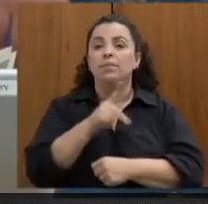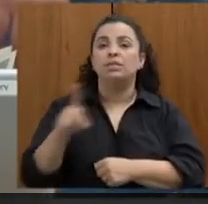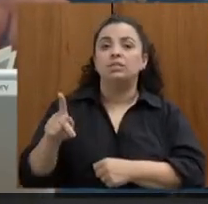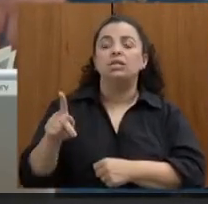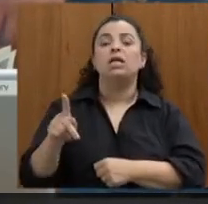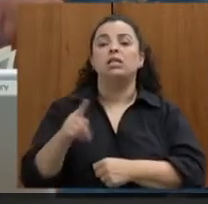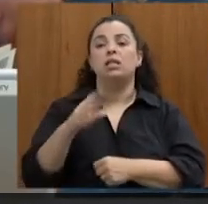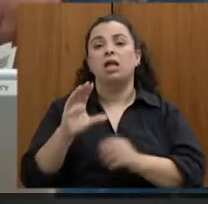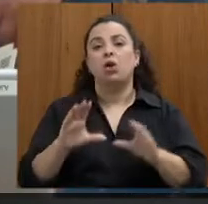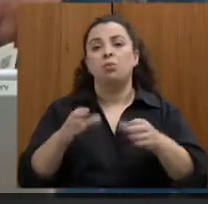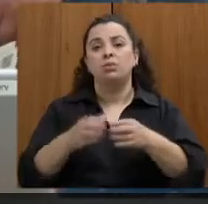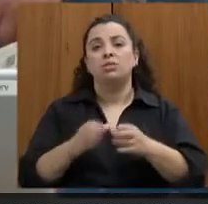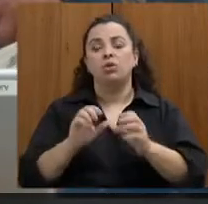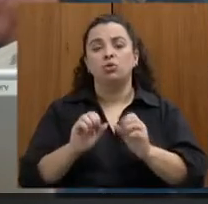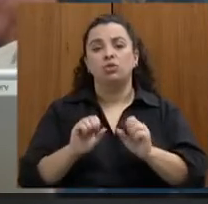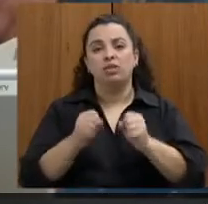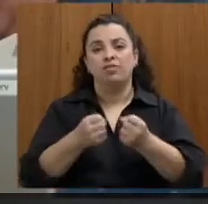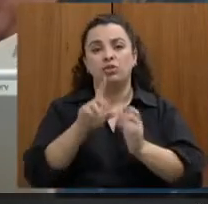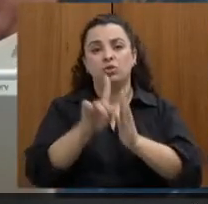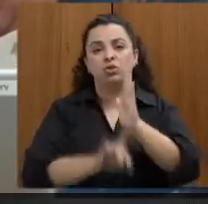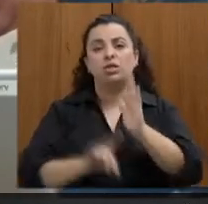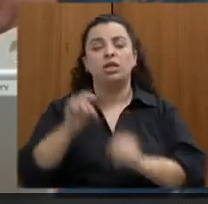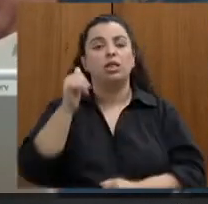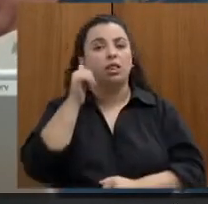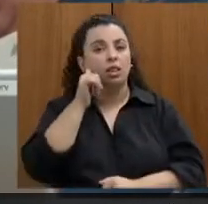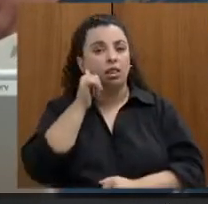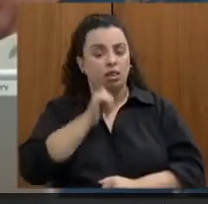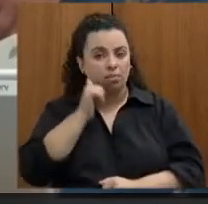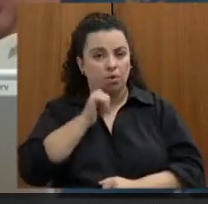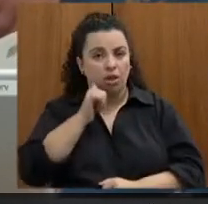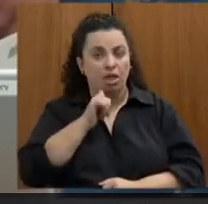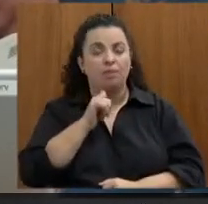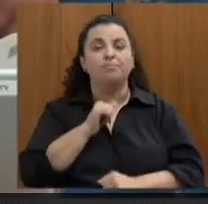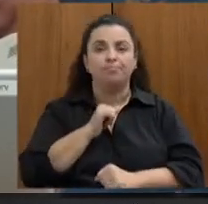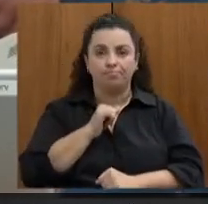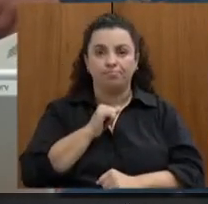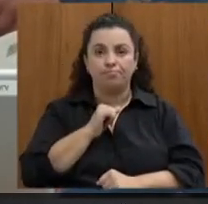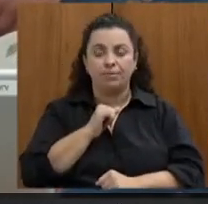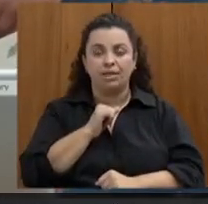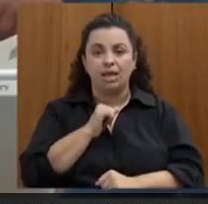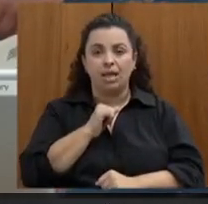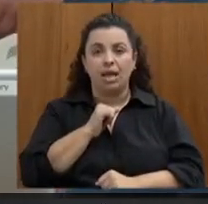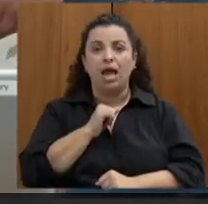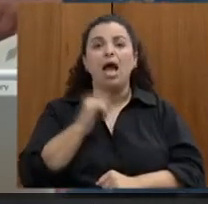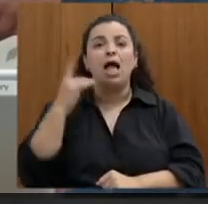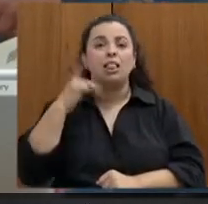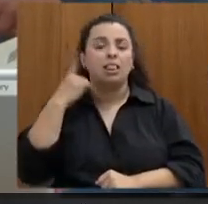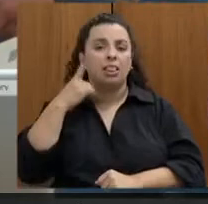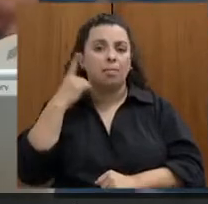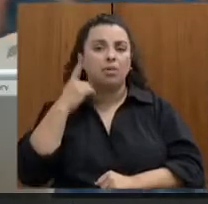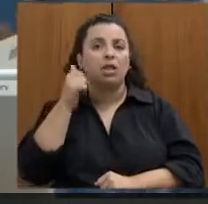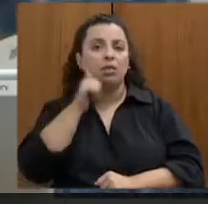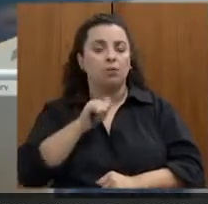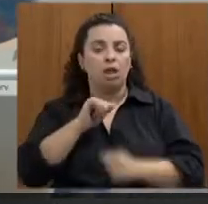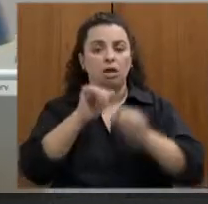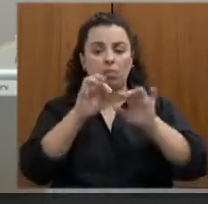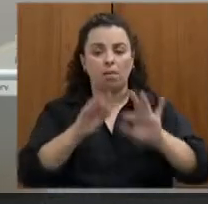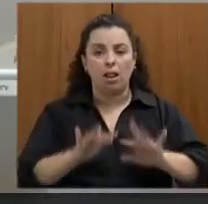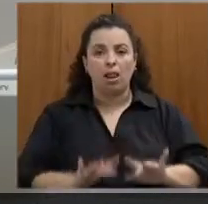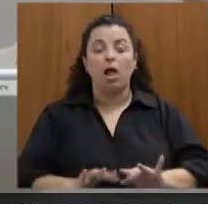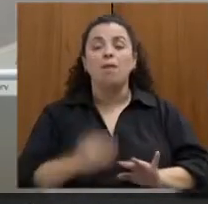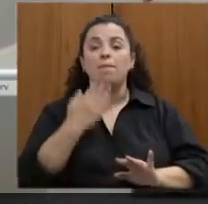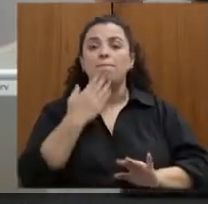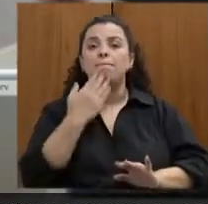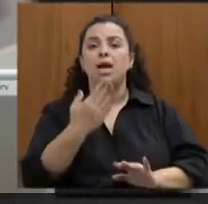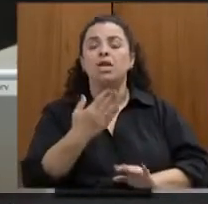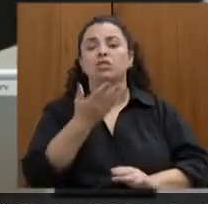presidenta da Comissão de Defesa dos Direitos da Mulher, a deputada que subscreve requer a Vossa Excelência, nos